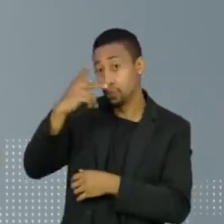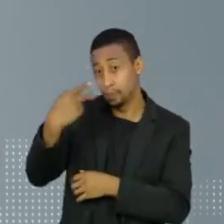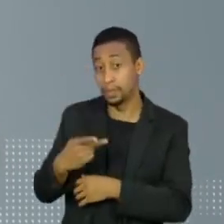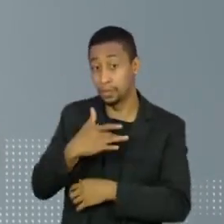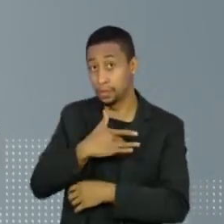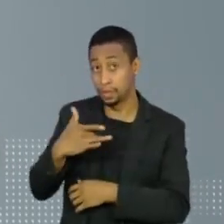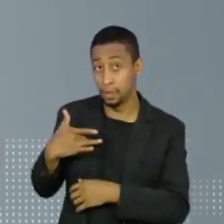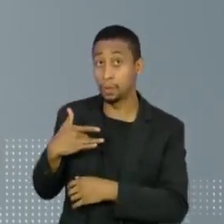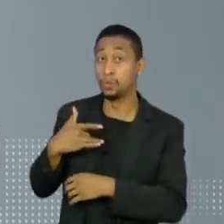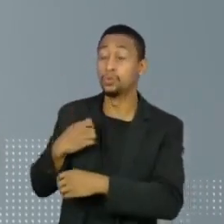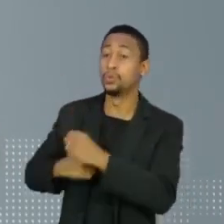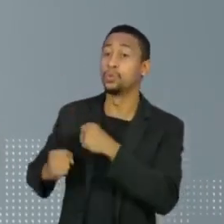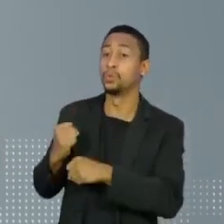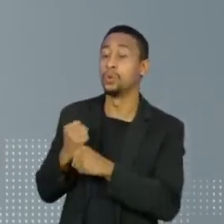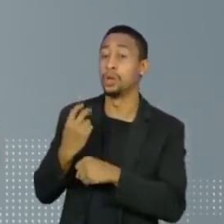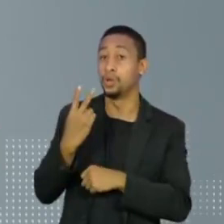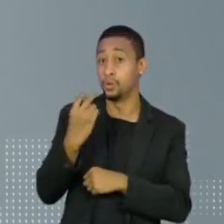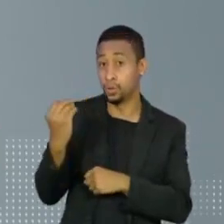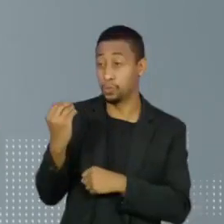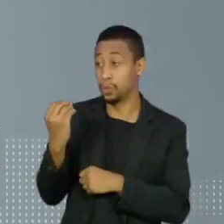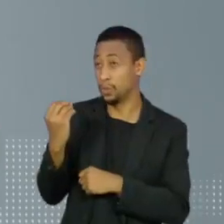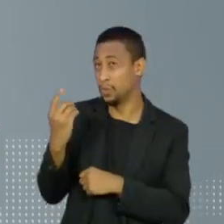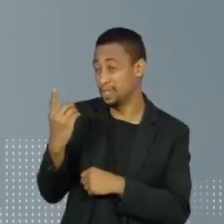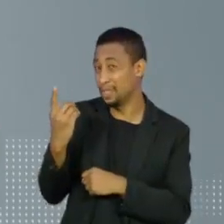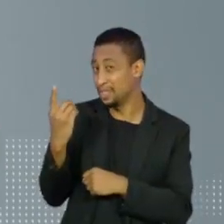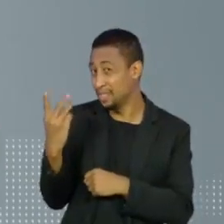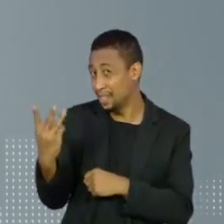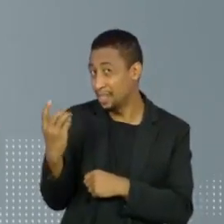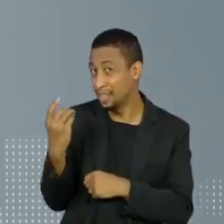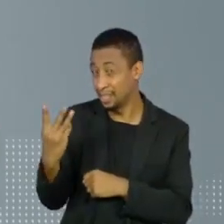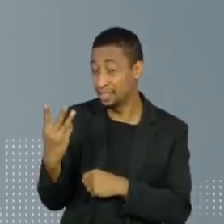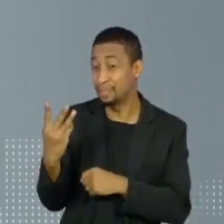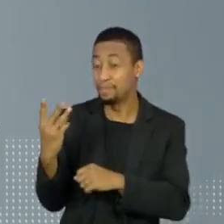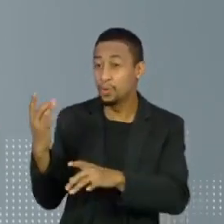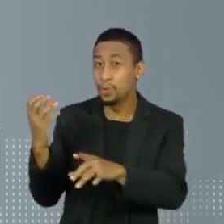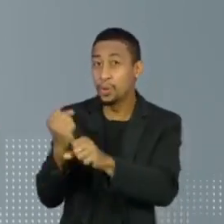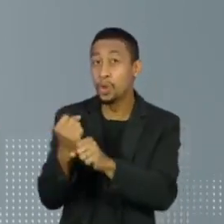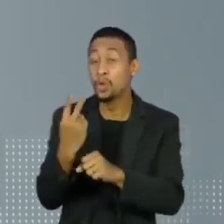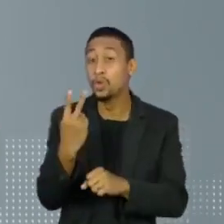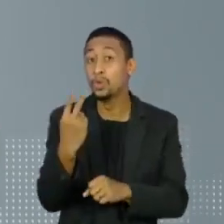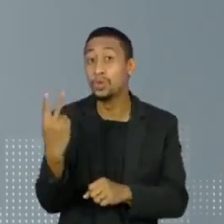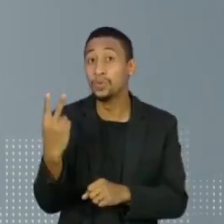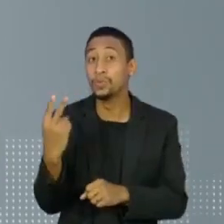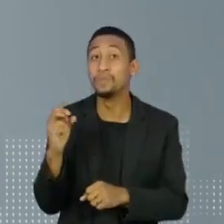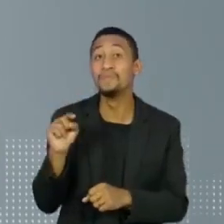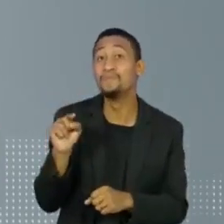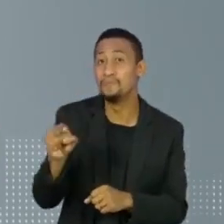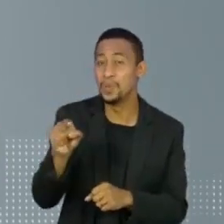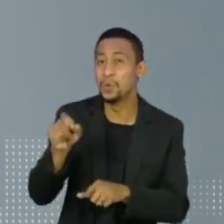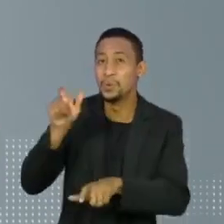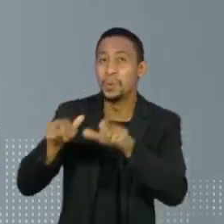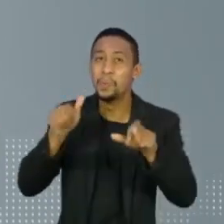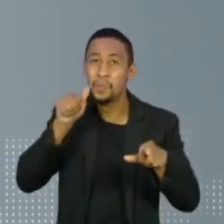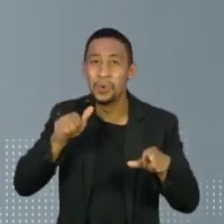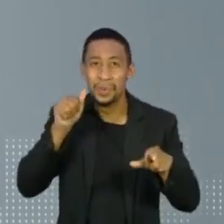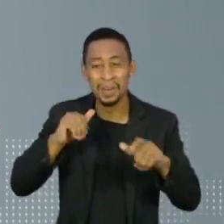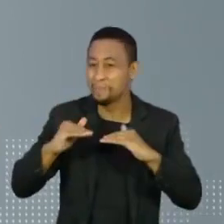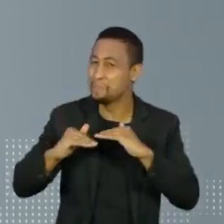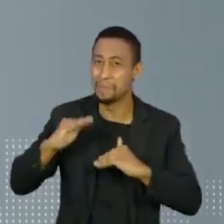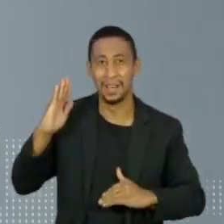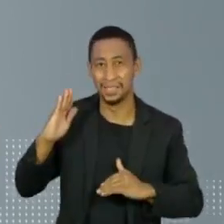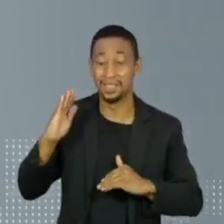Saúde, que são de 2013. Mais de 22 mil mulheres participaram. Quase 2.500 foram